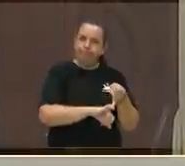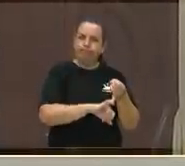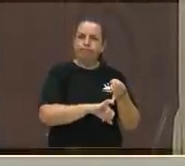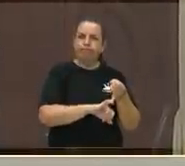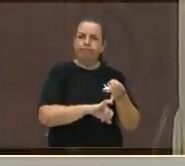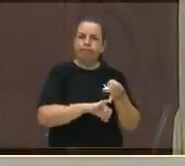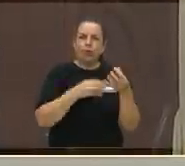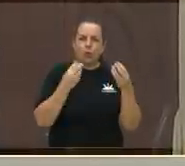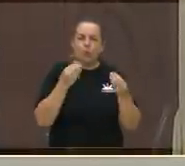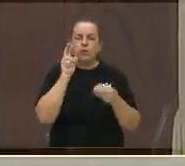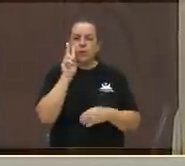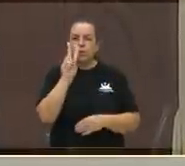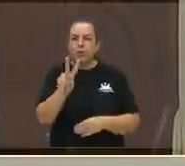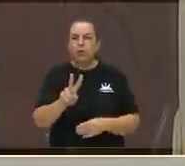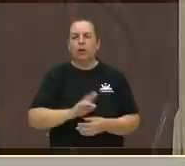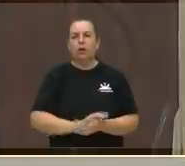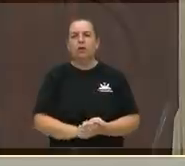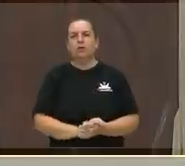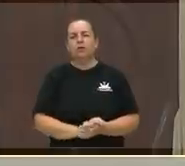olhar